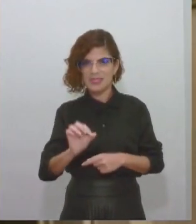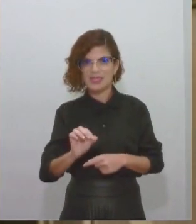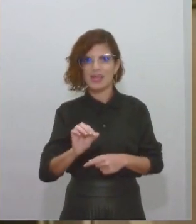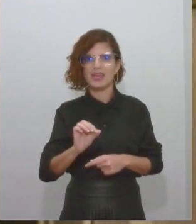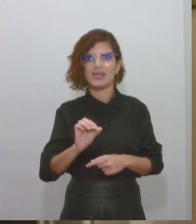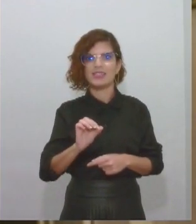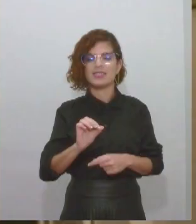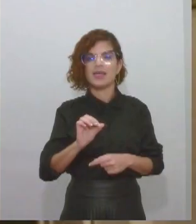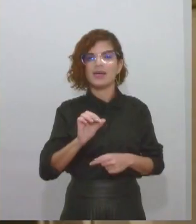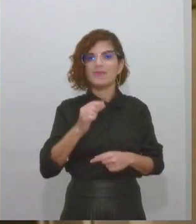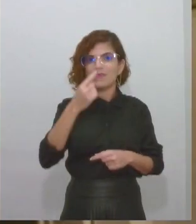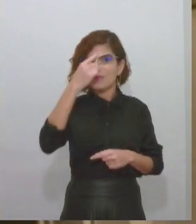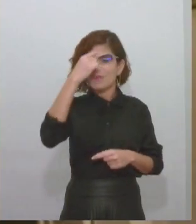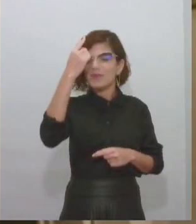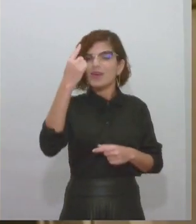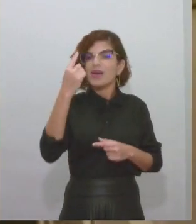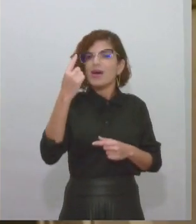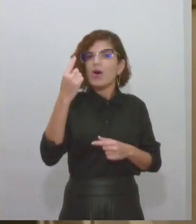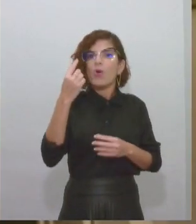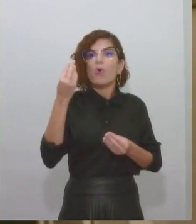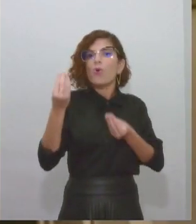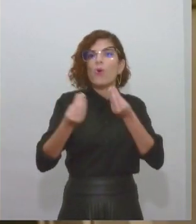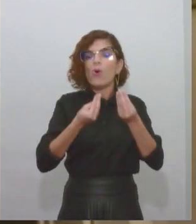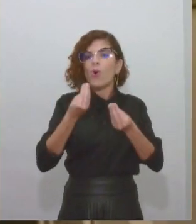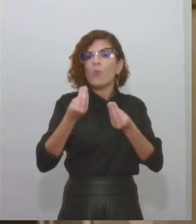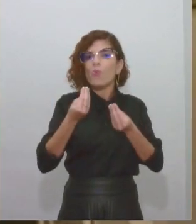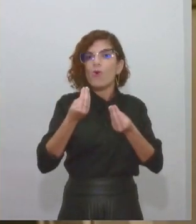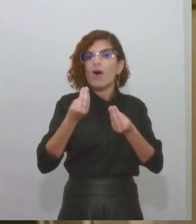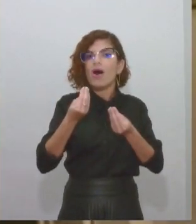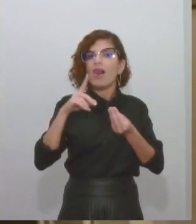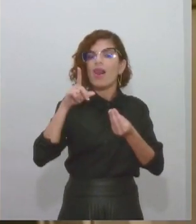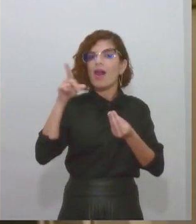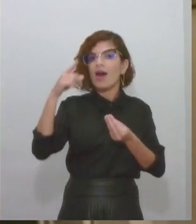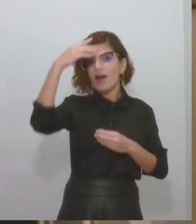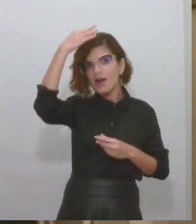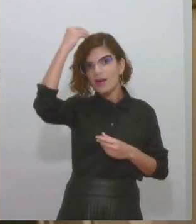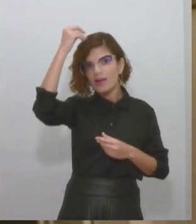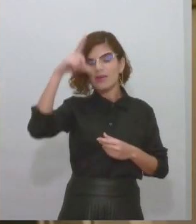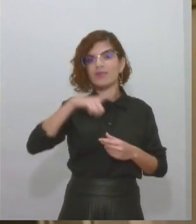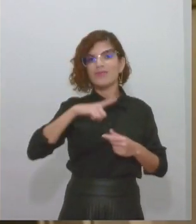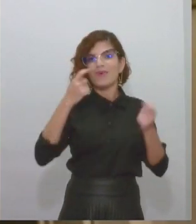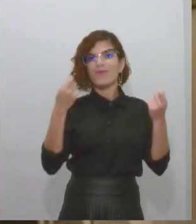inspiração no Festival de Arte de São Cristóvão, lá pelo ano de